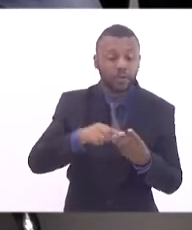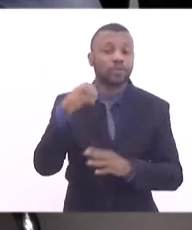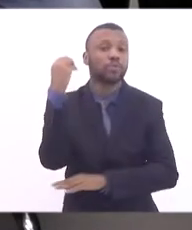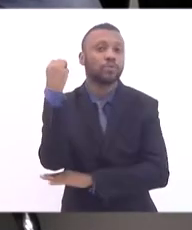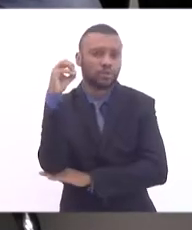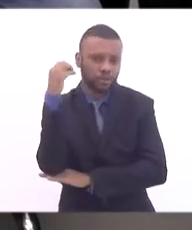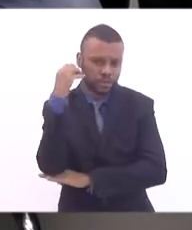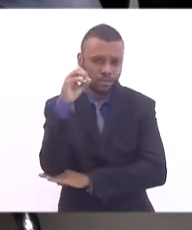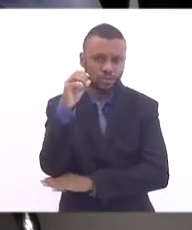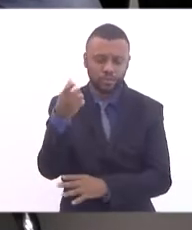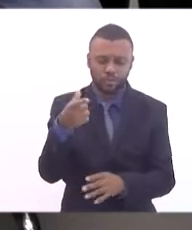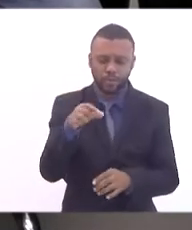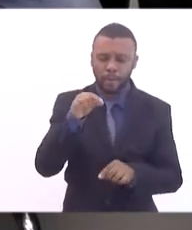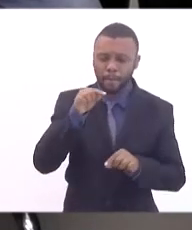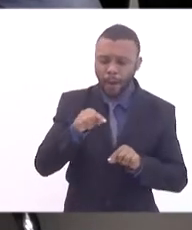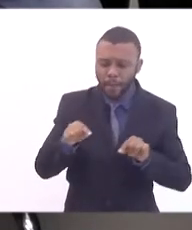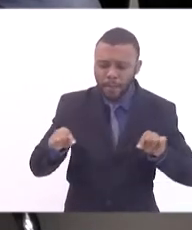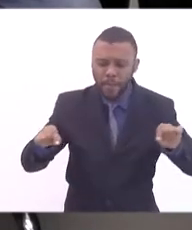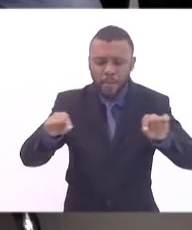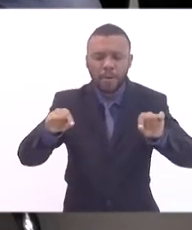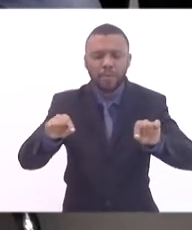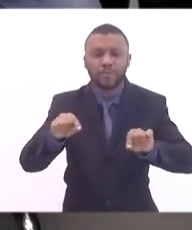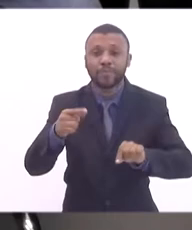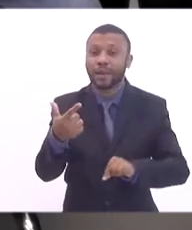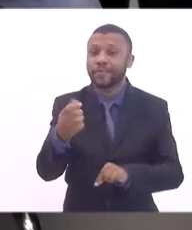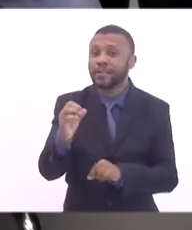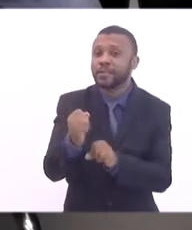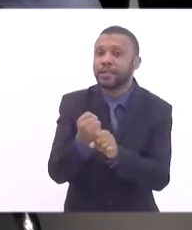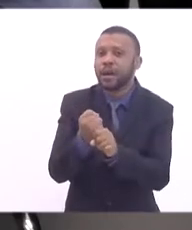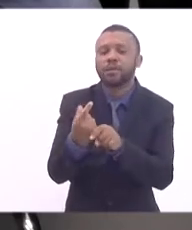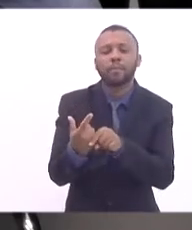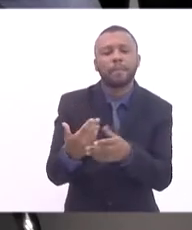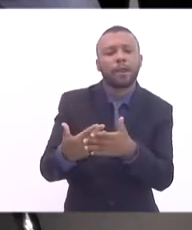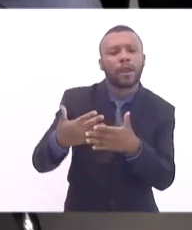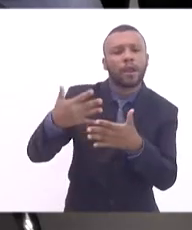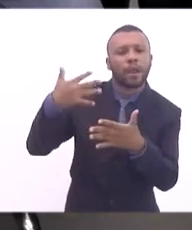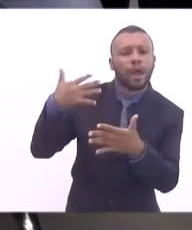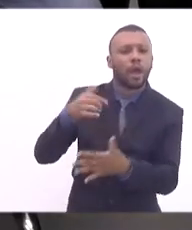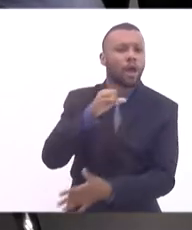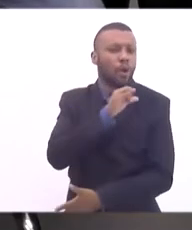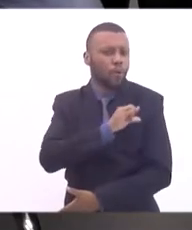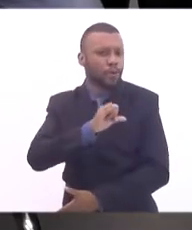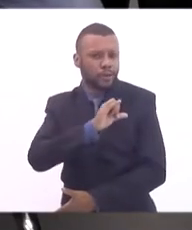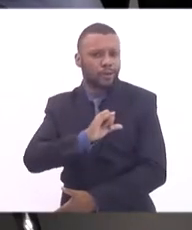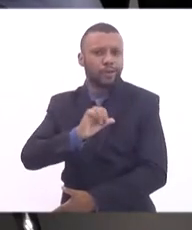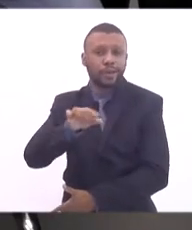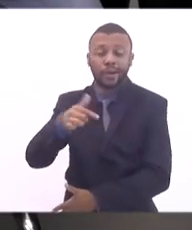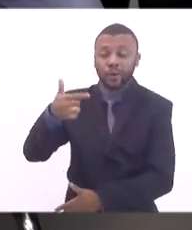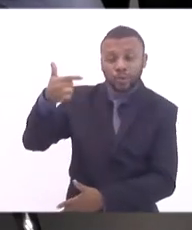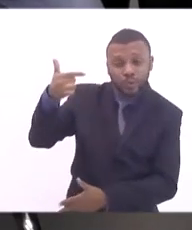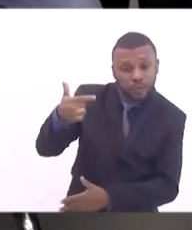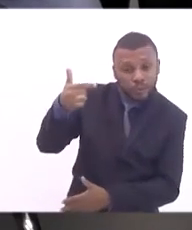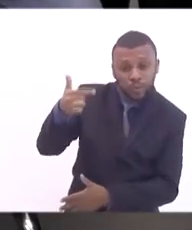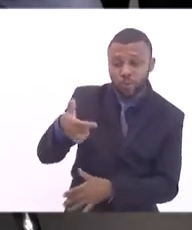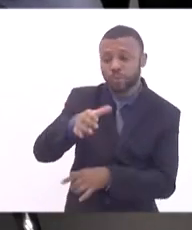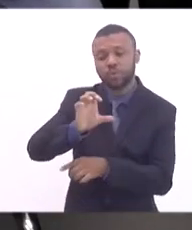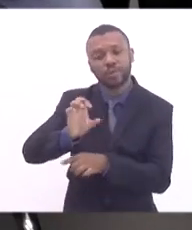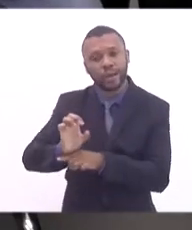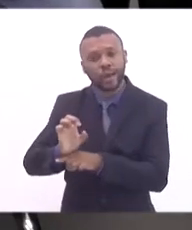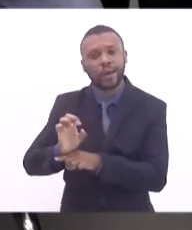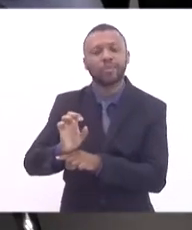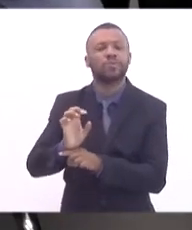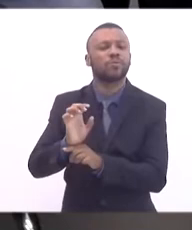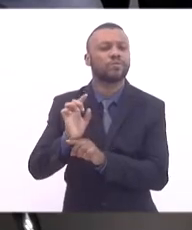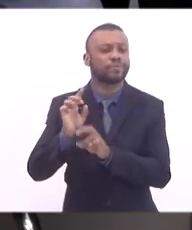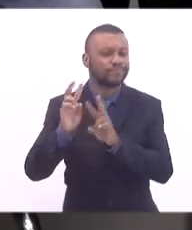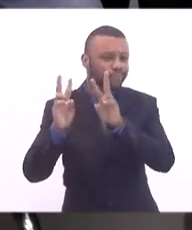é Essa é a 20 anos atrás do Estado do Rio de Janeiro ele era o segundo estado em termos de